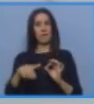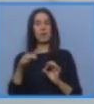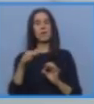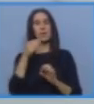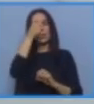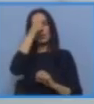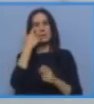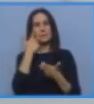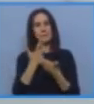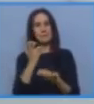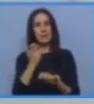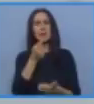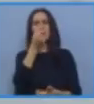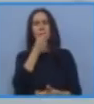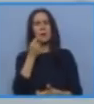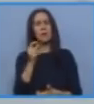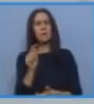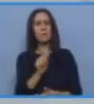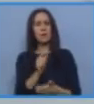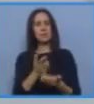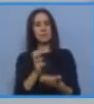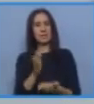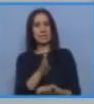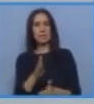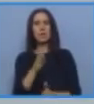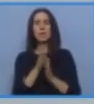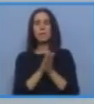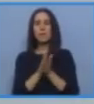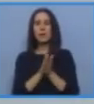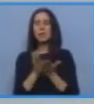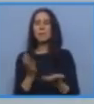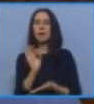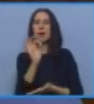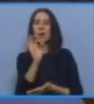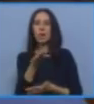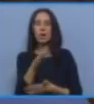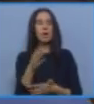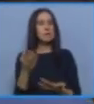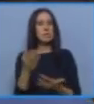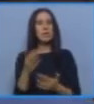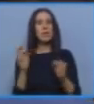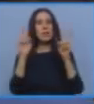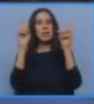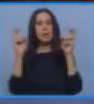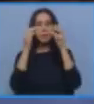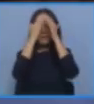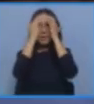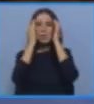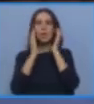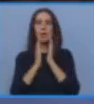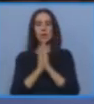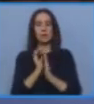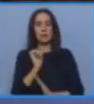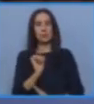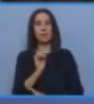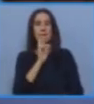vamos aproveitar o contexto do mês de maio para começar com uma referência à presença do tema mariano, de Fátima, em